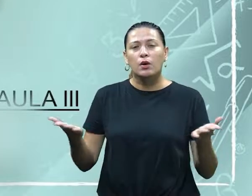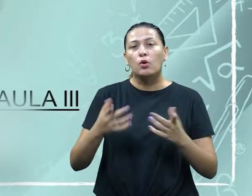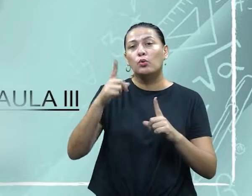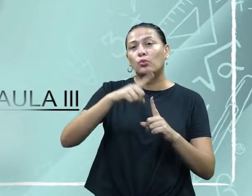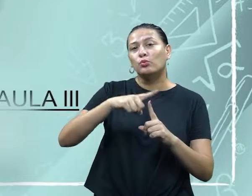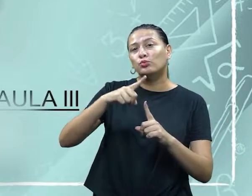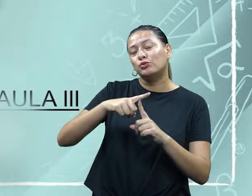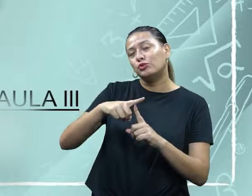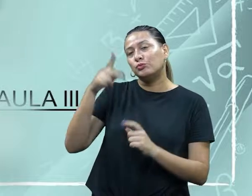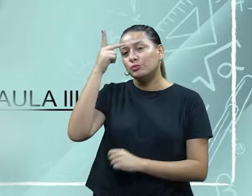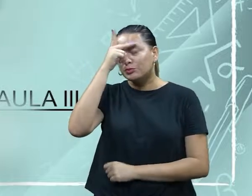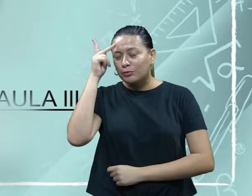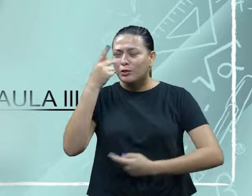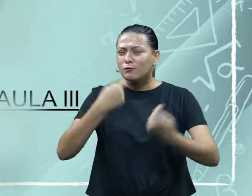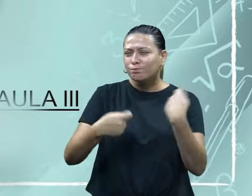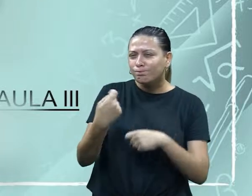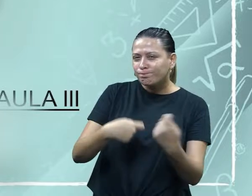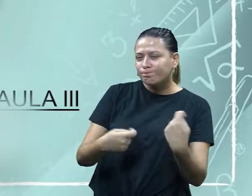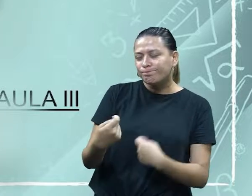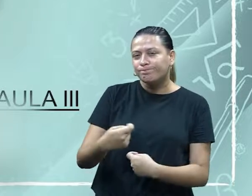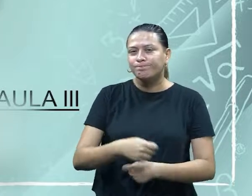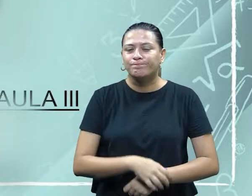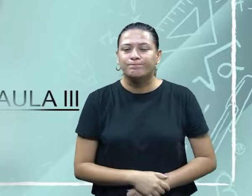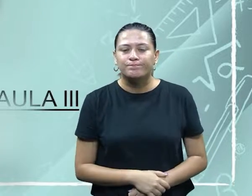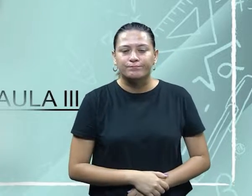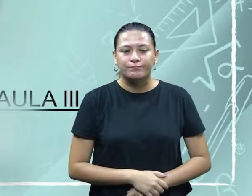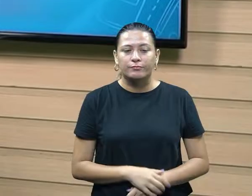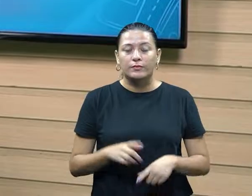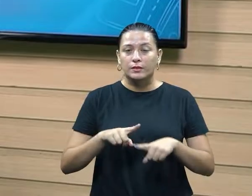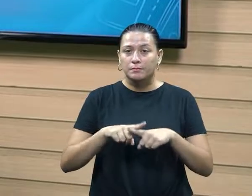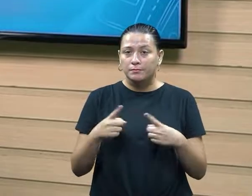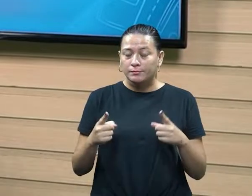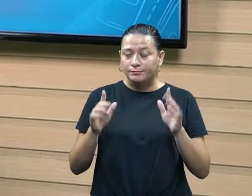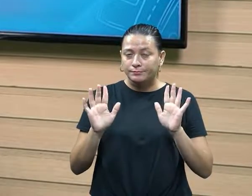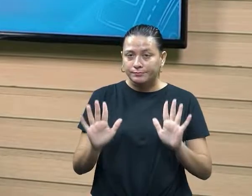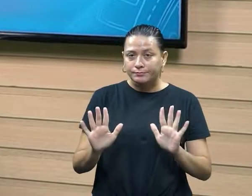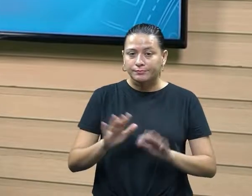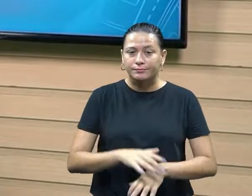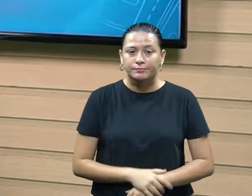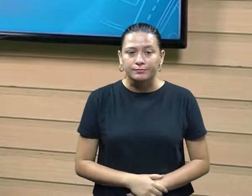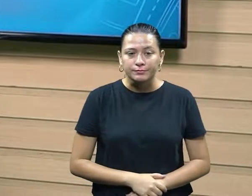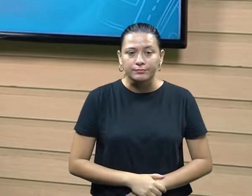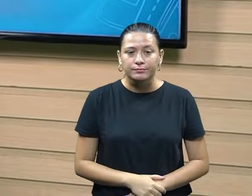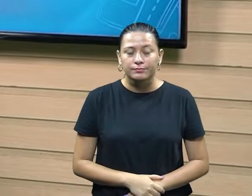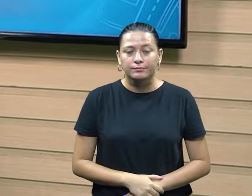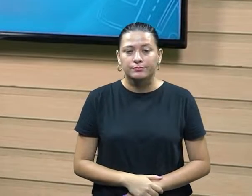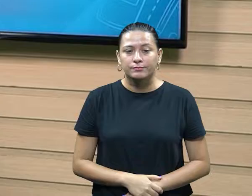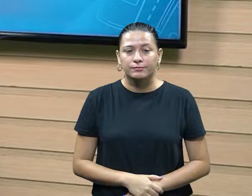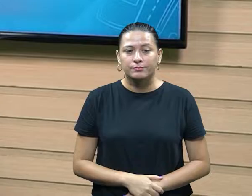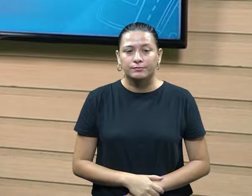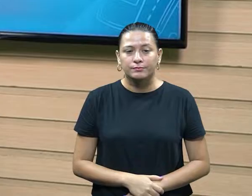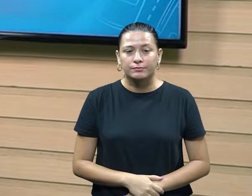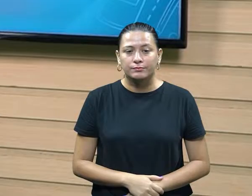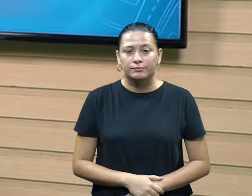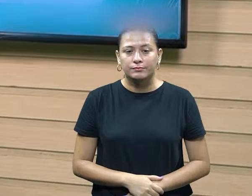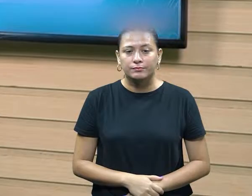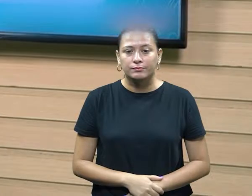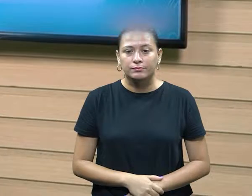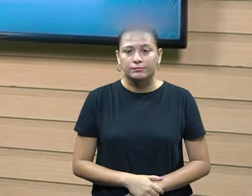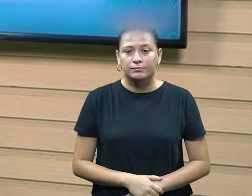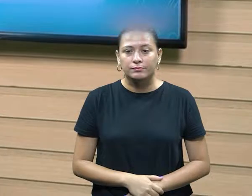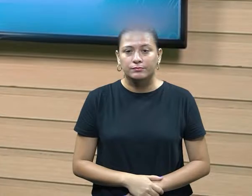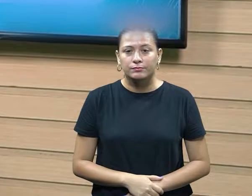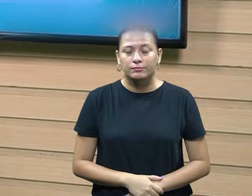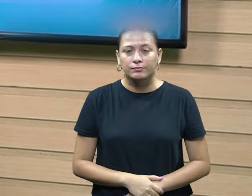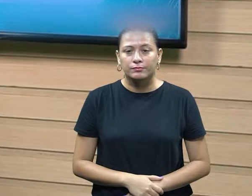de negociação, né, que vai fazer presente. Mas antes de tudo, e aí eu deveria ter colocado nas outras aulas, mas vamos trazer para